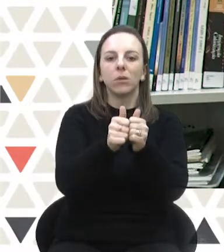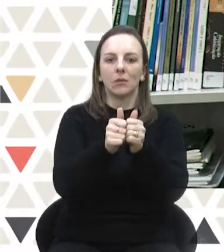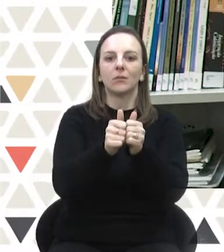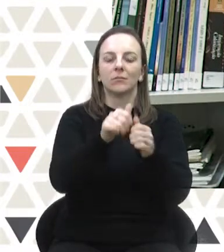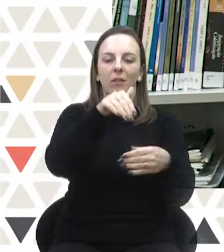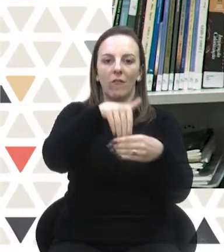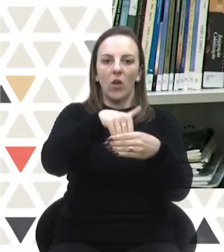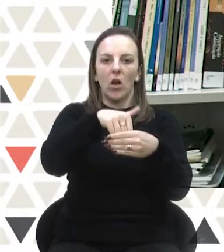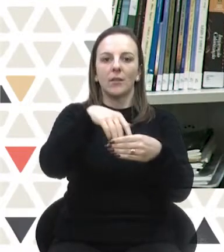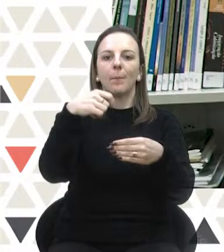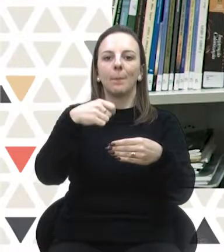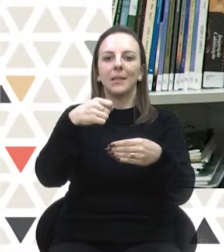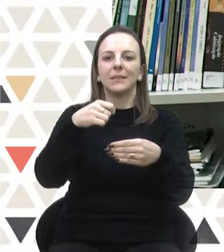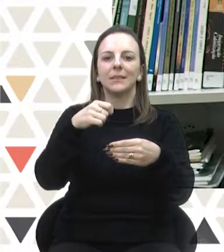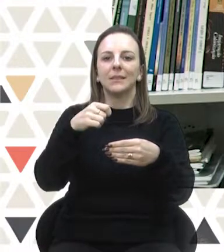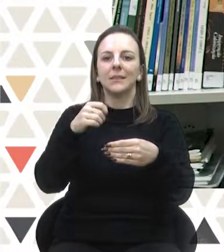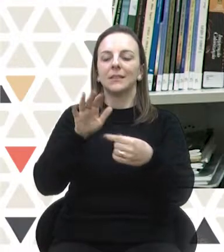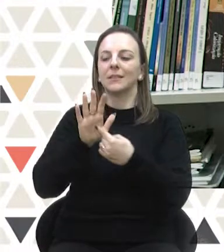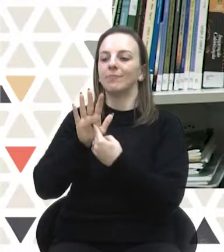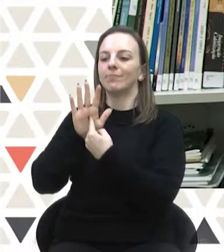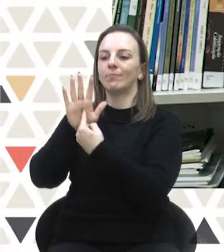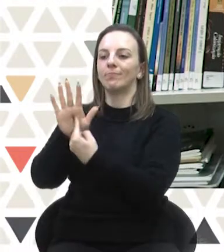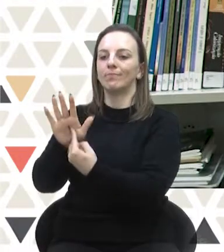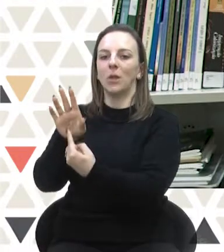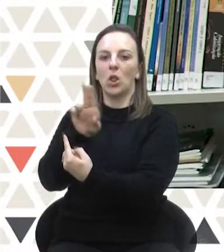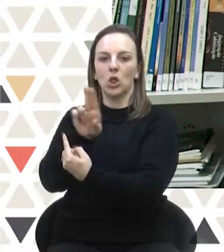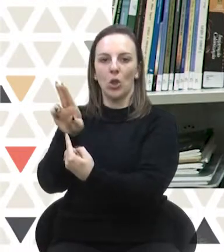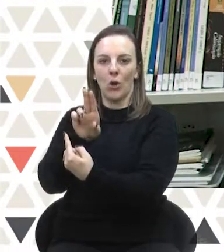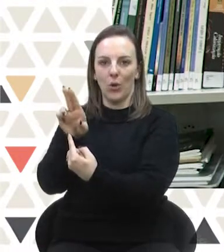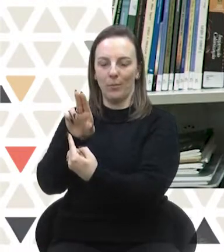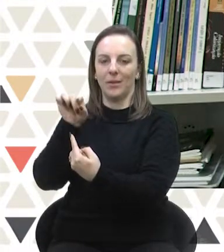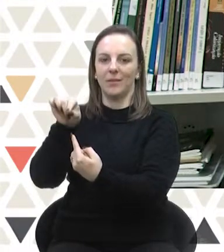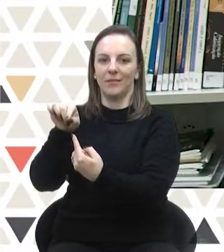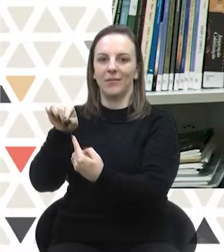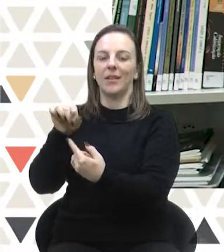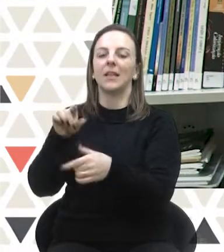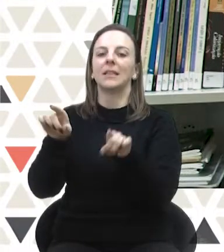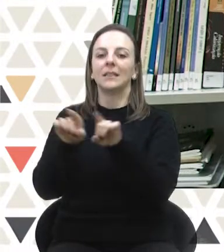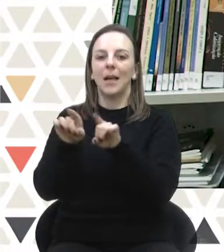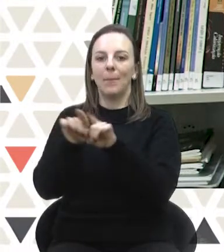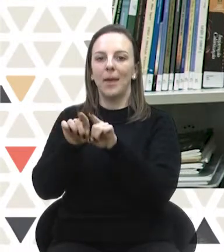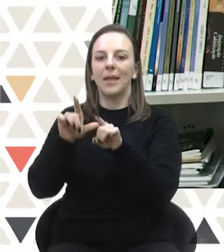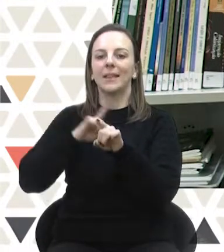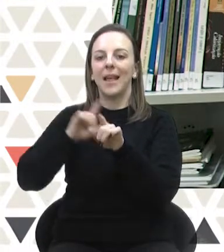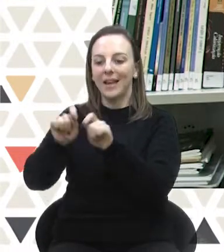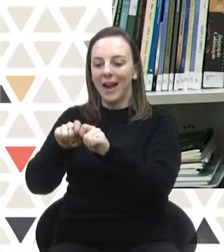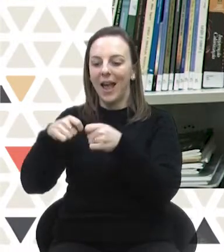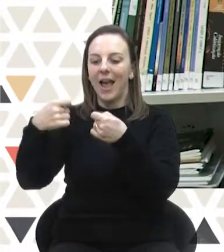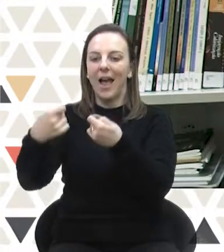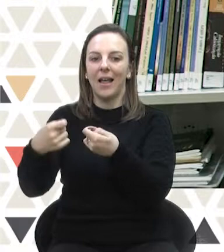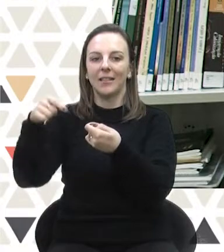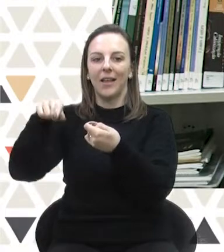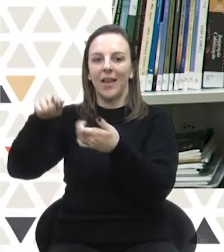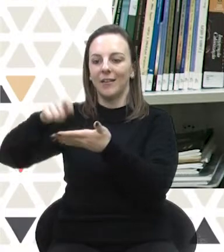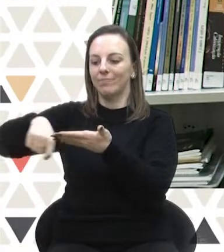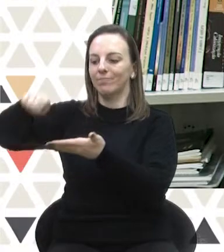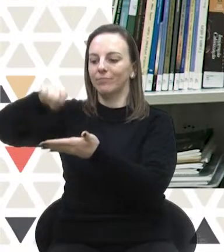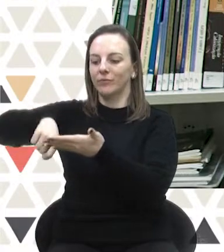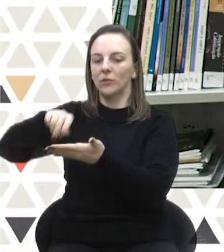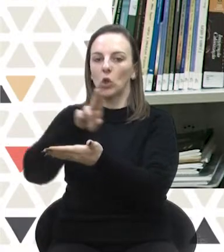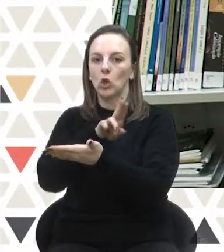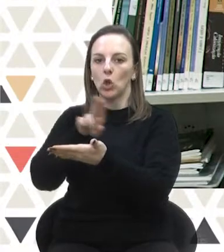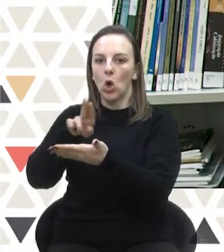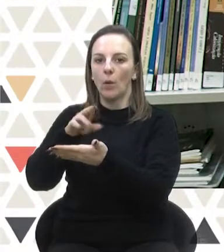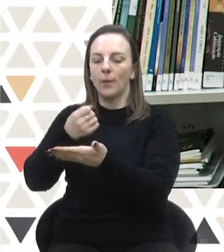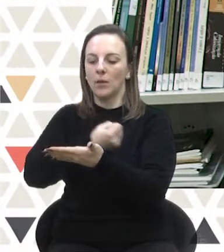acompanhará o eleitor deverá se identificar na sessão eleitoral e estará consignado na ata da